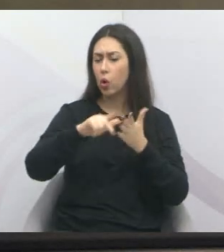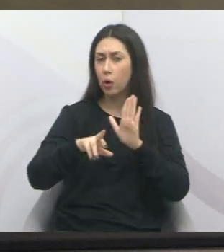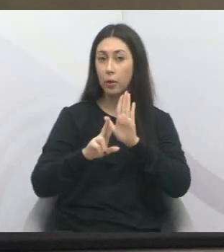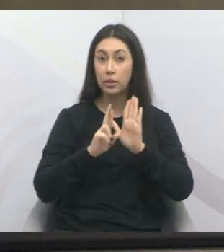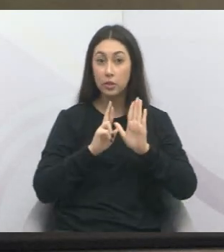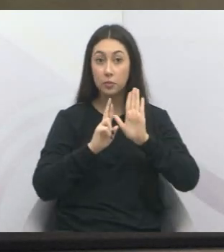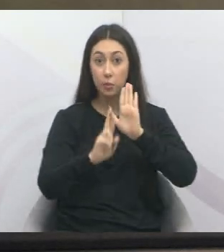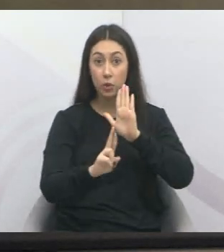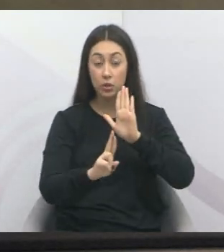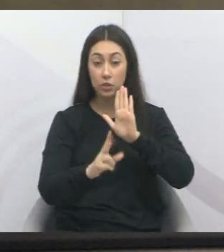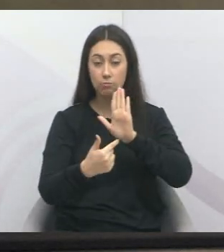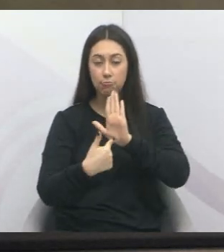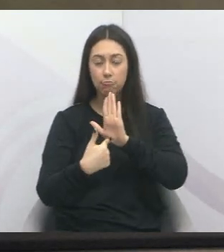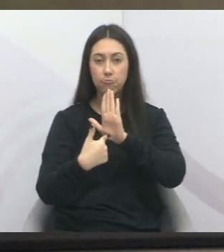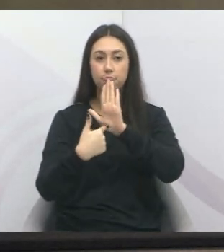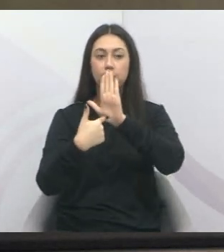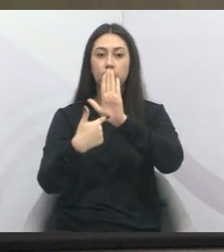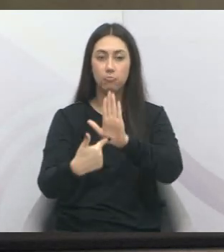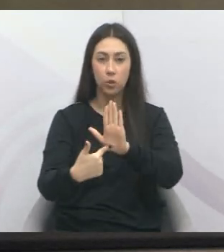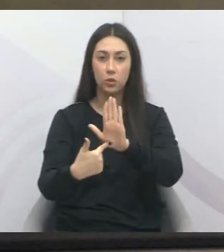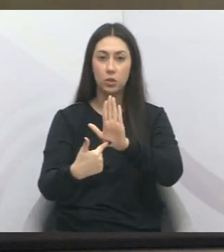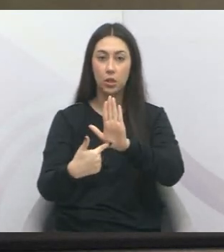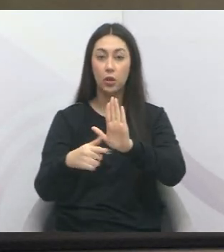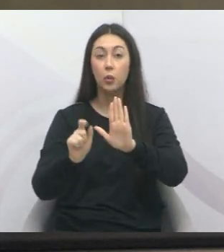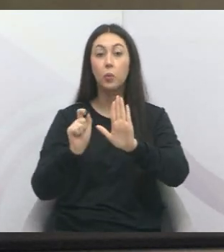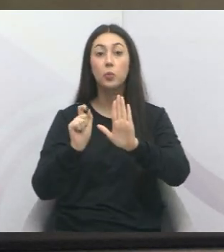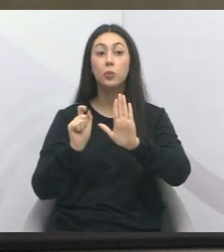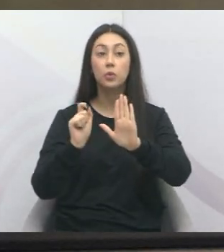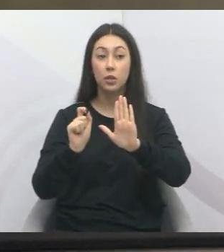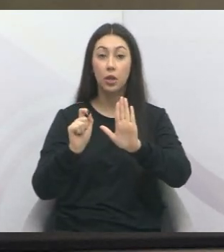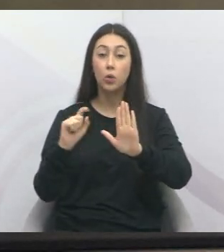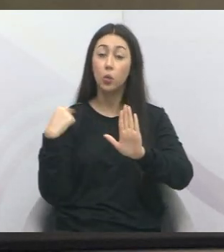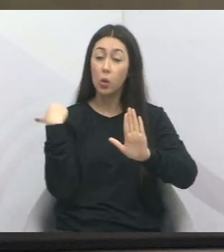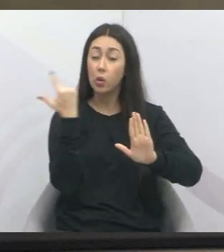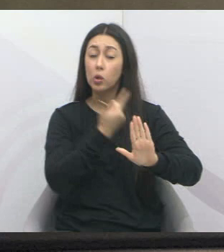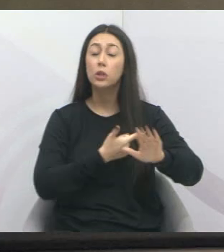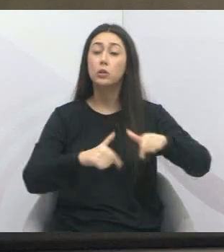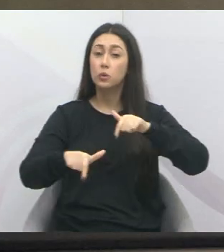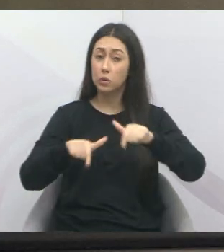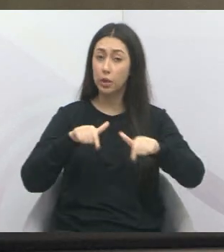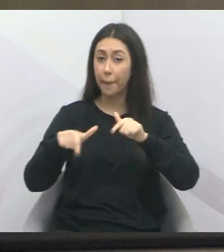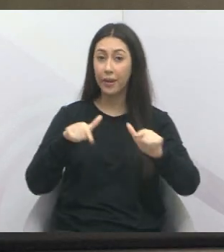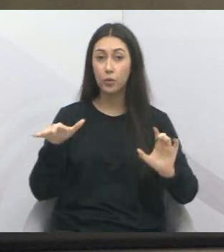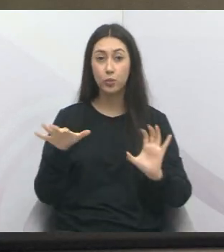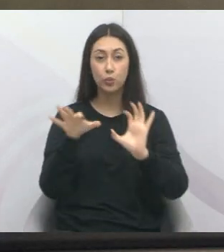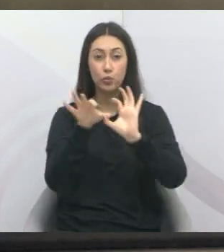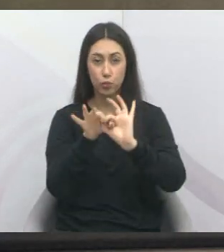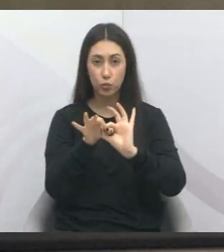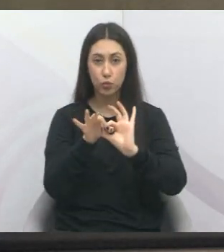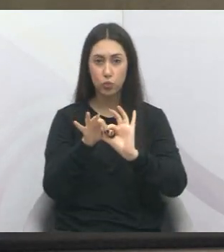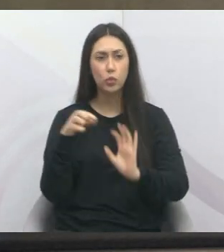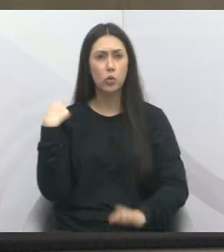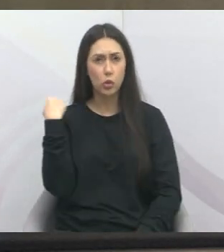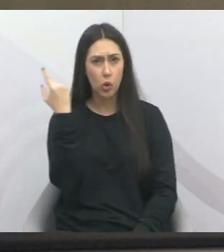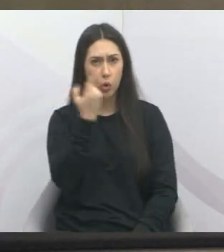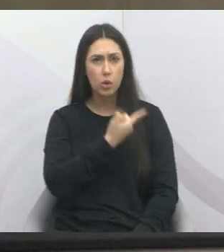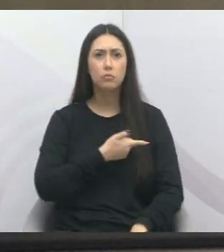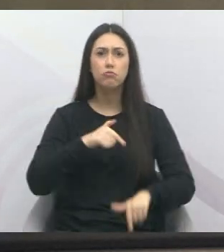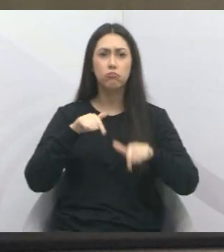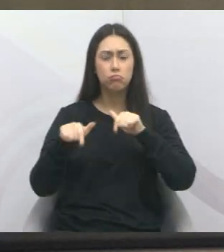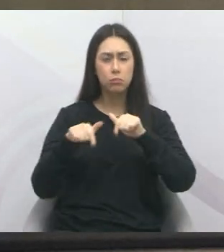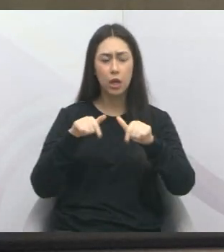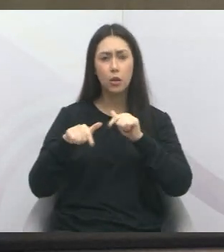são o produto, são resultados do nosso trabalho em conjunto. Nós todos aqui trabalhamos